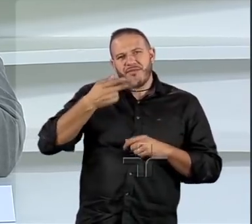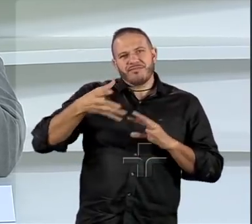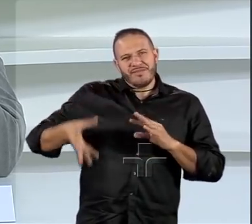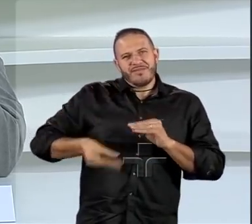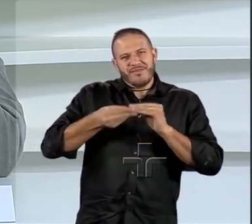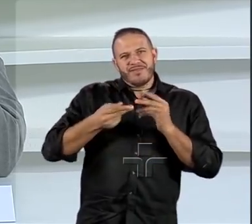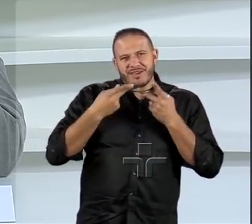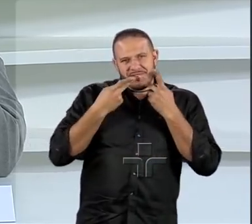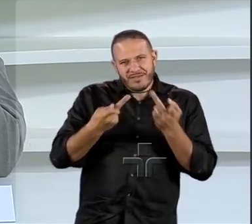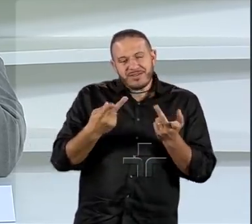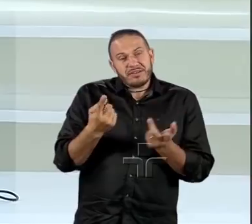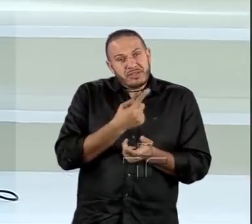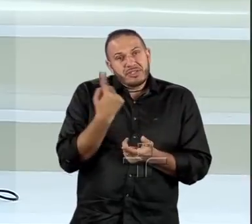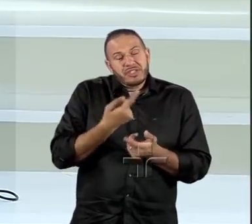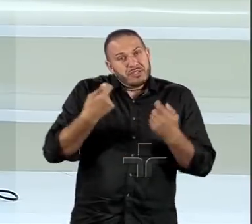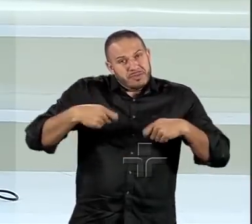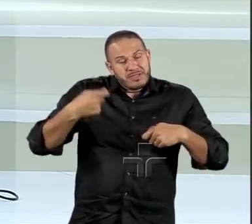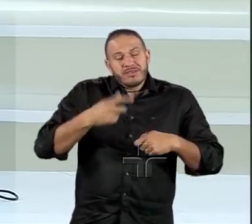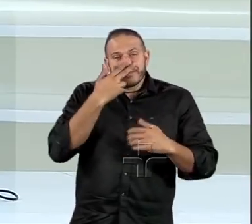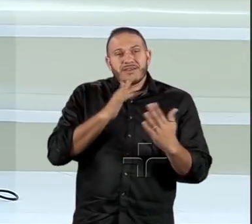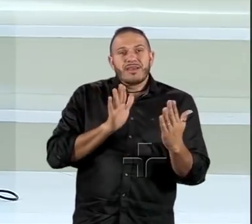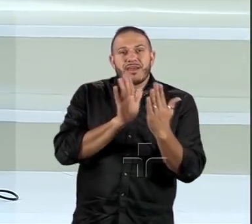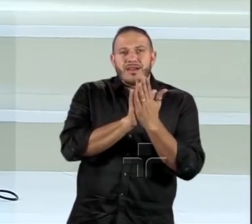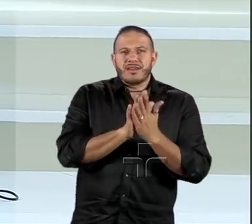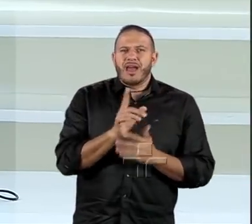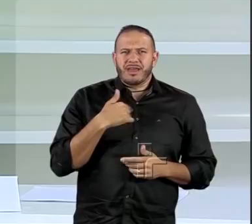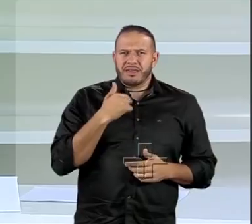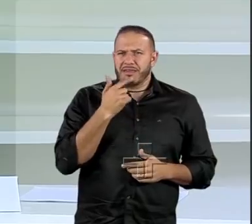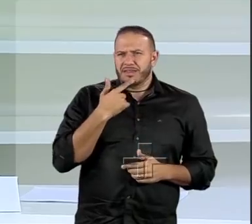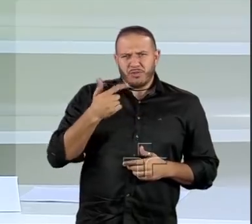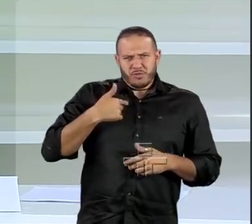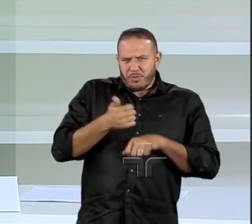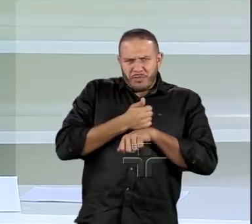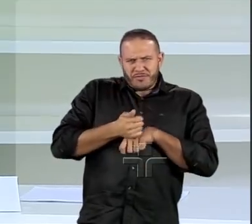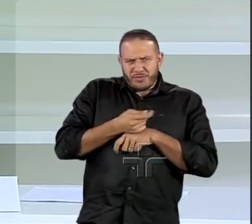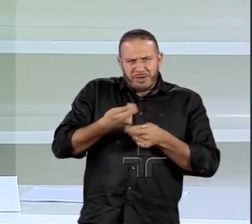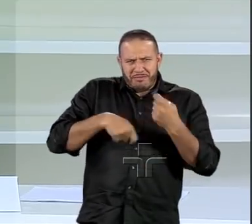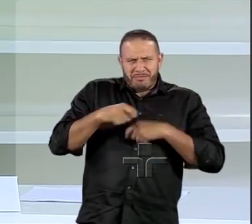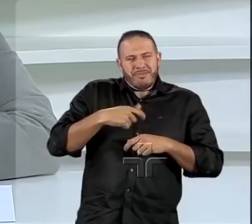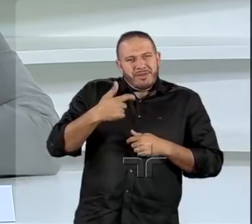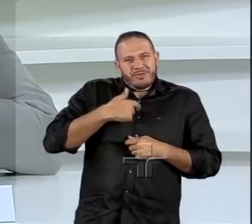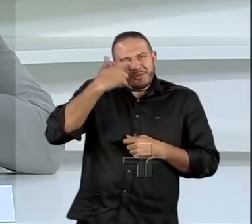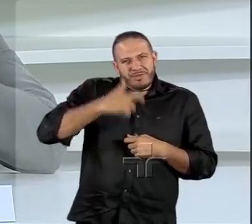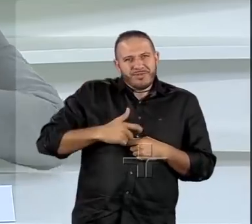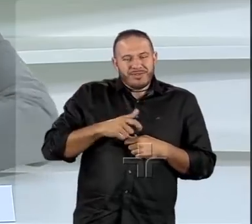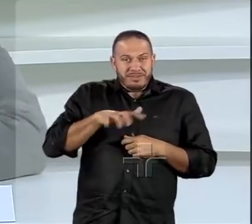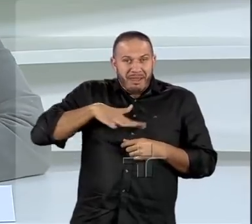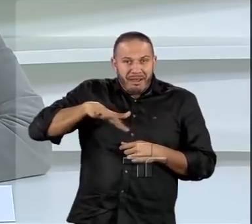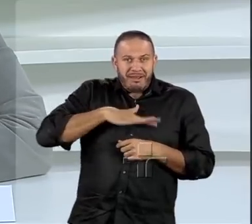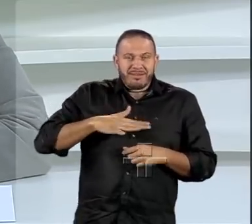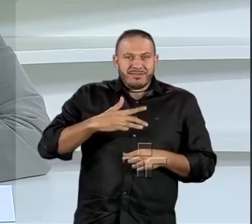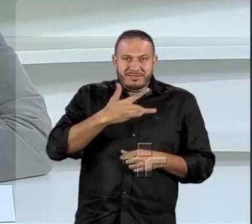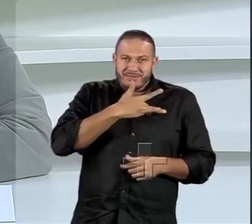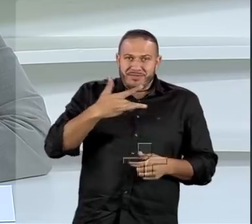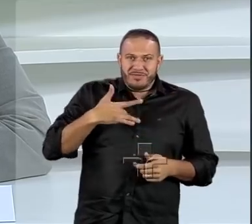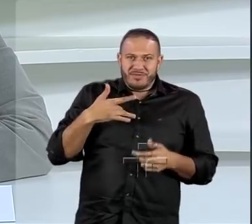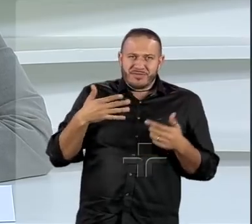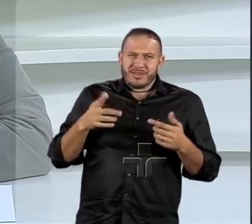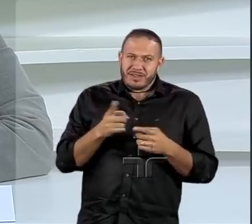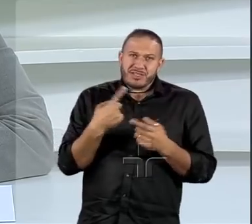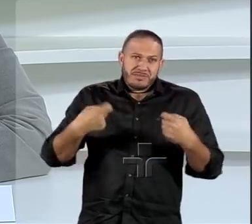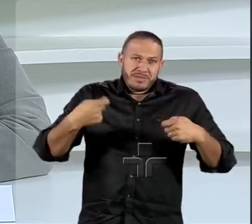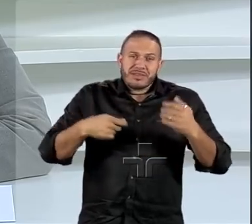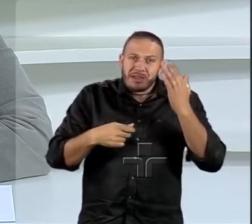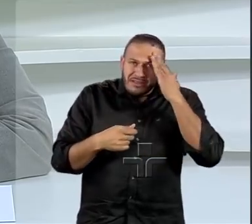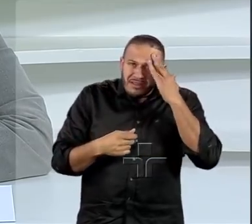que a gente precisa encarar, nós não somos economistas, né? Eu sou uma profissional que venho da saúde pública, mas nós precisamos